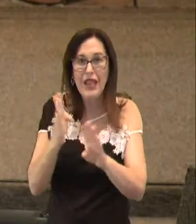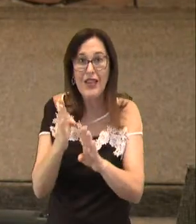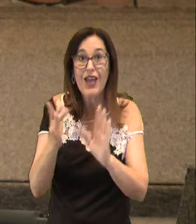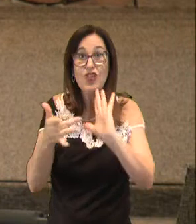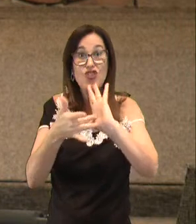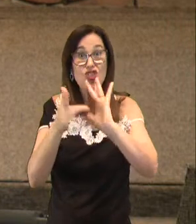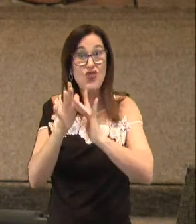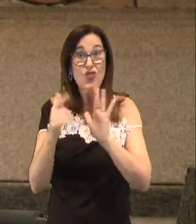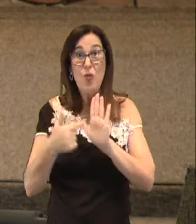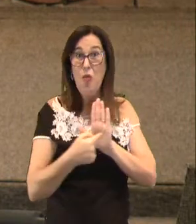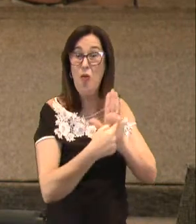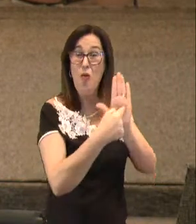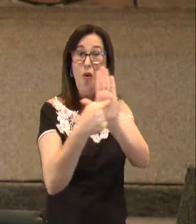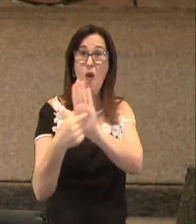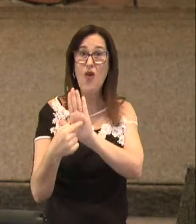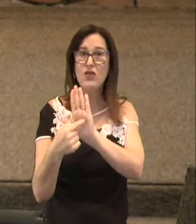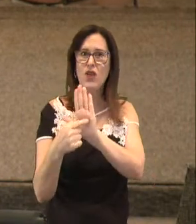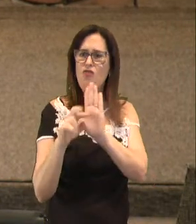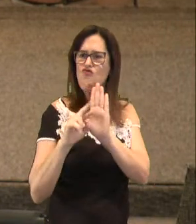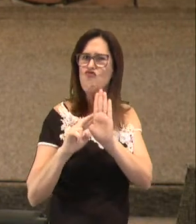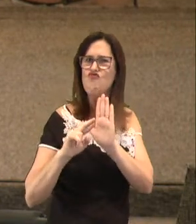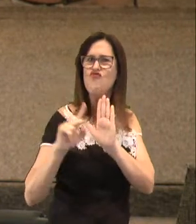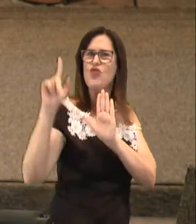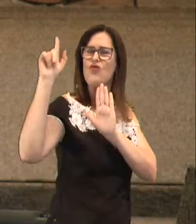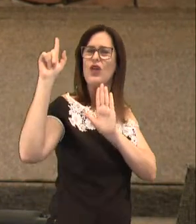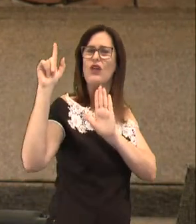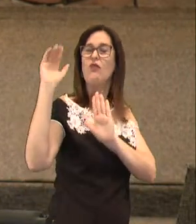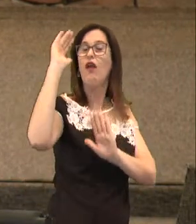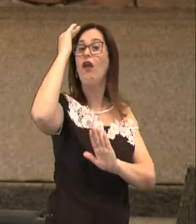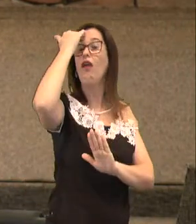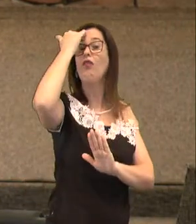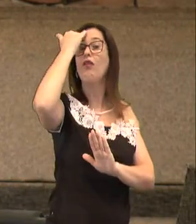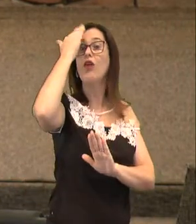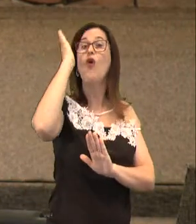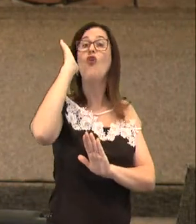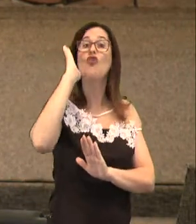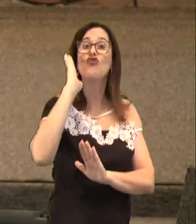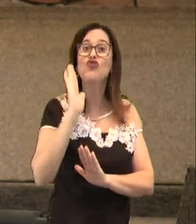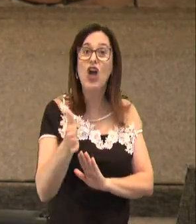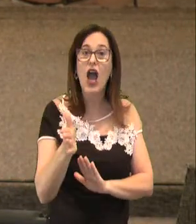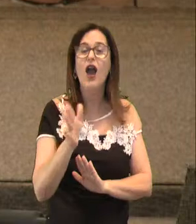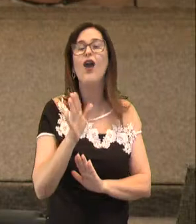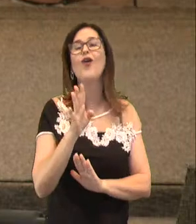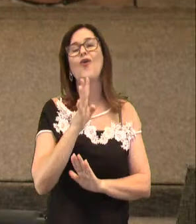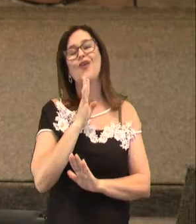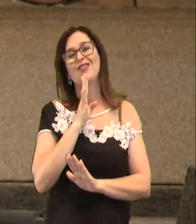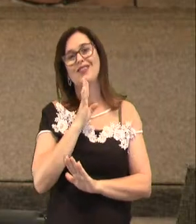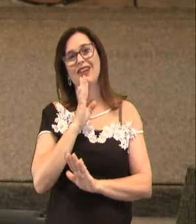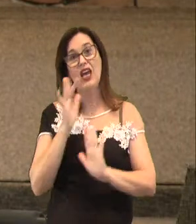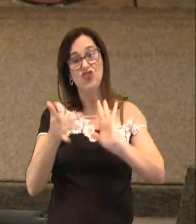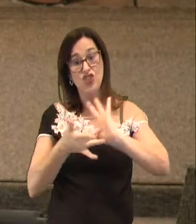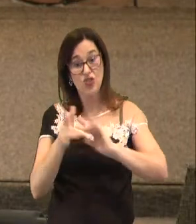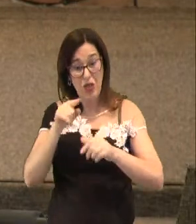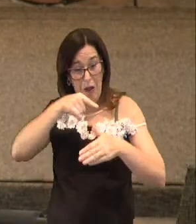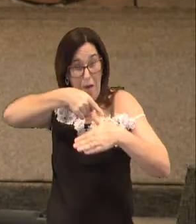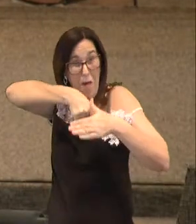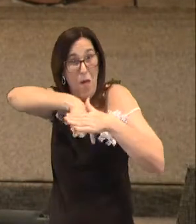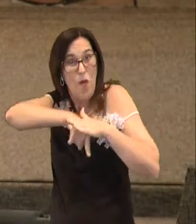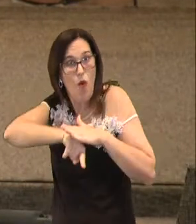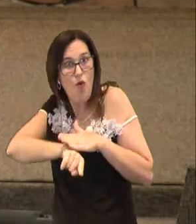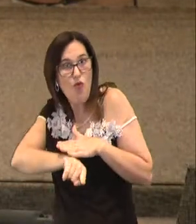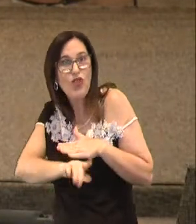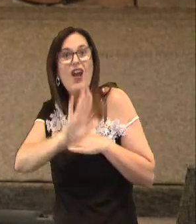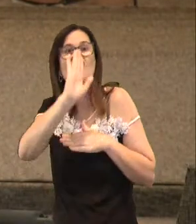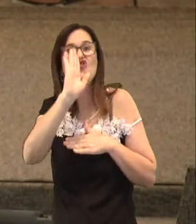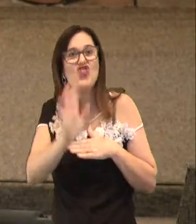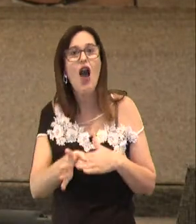então mostra uma forma diferente de entender aquilo que eles já conheciam. Jesus vem aprofundar aquilo que eles